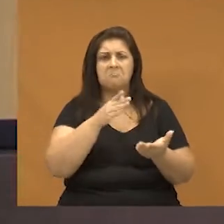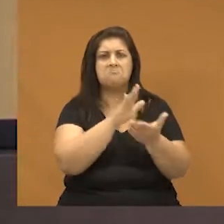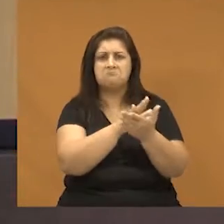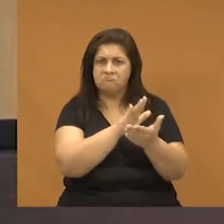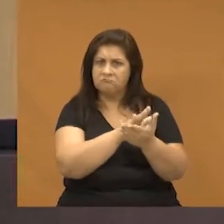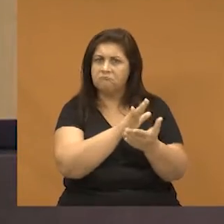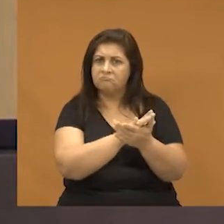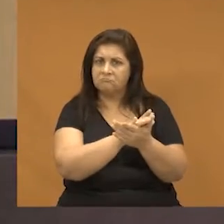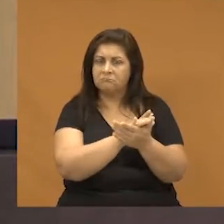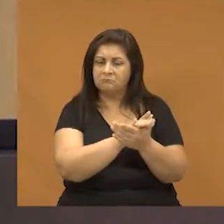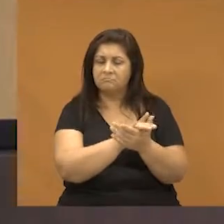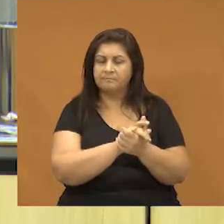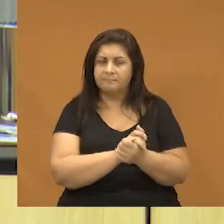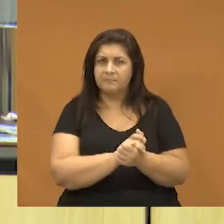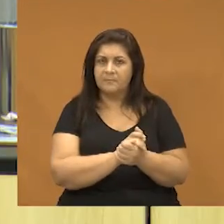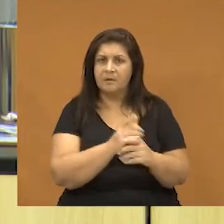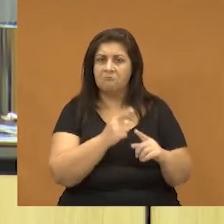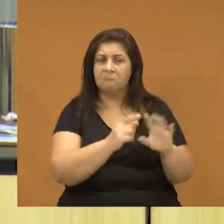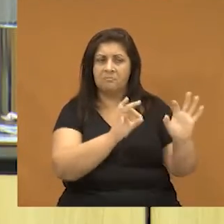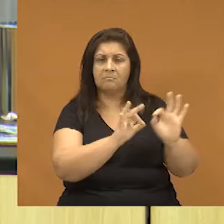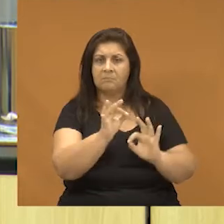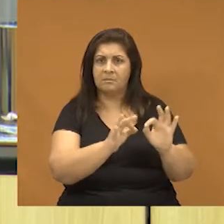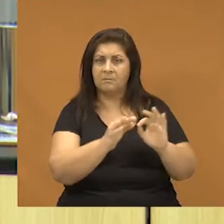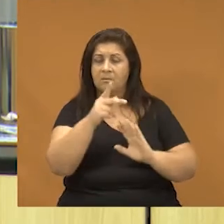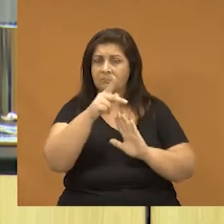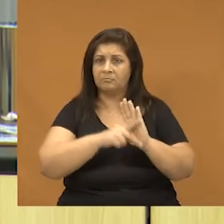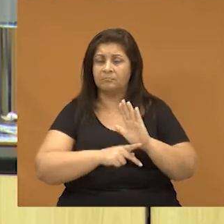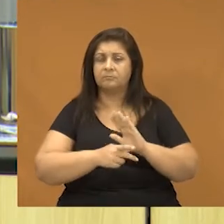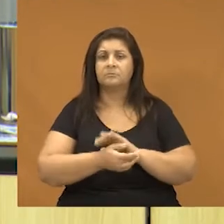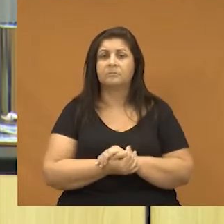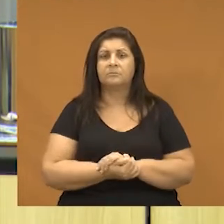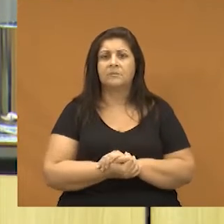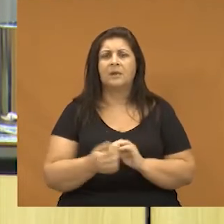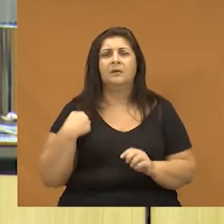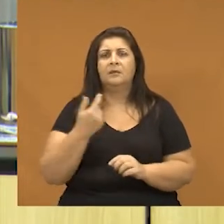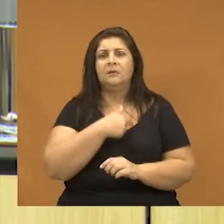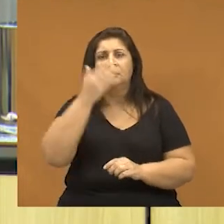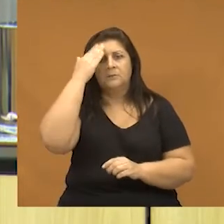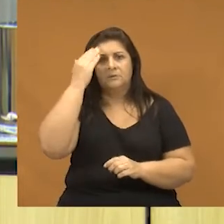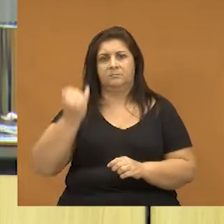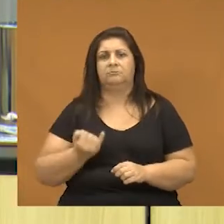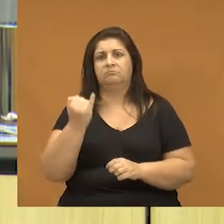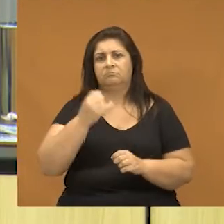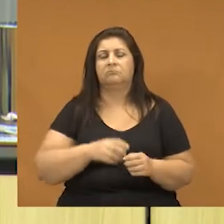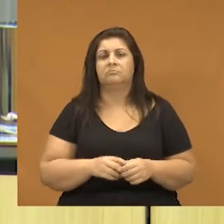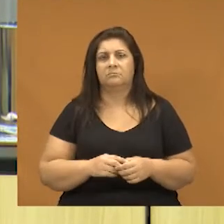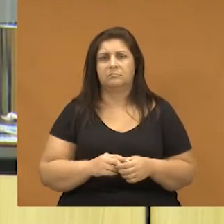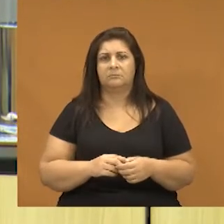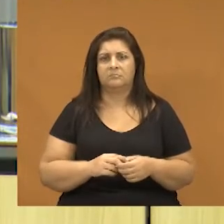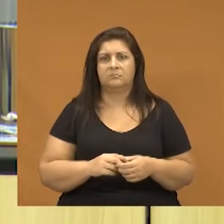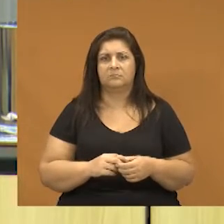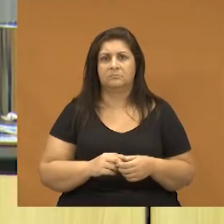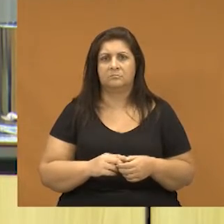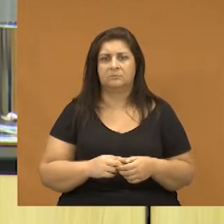Lerbaum por trazer esse projeto para essa casa. A gente sabe a importância que é